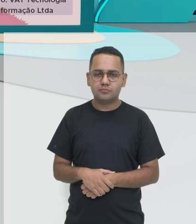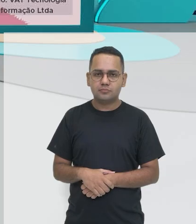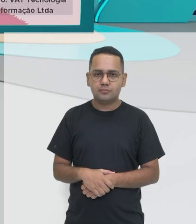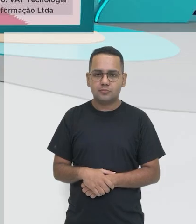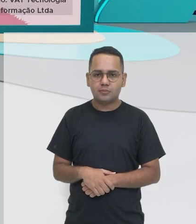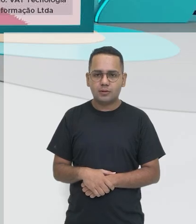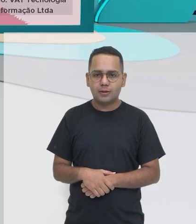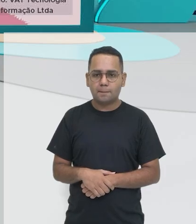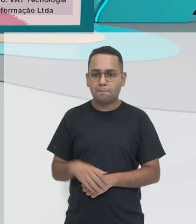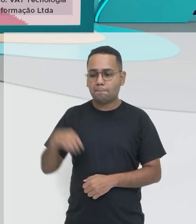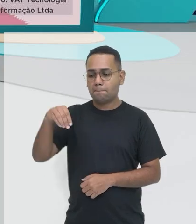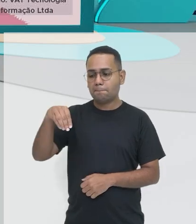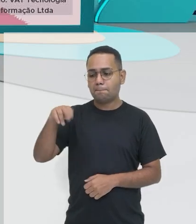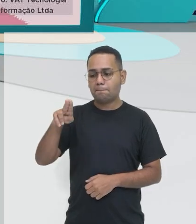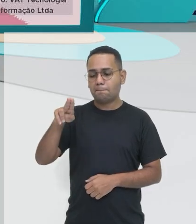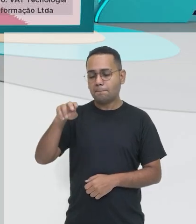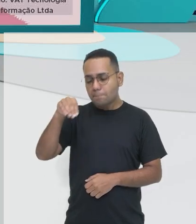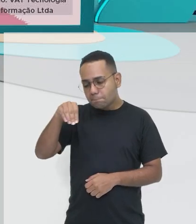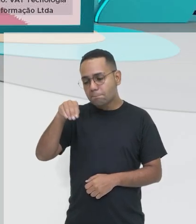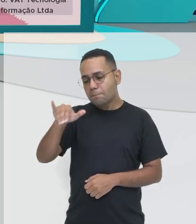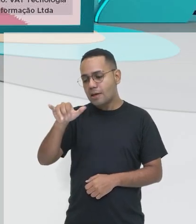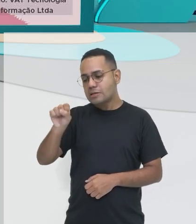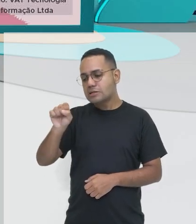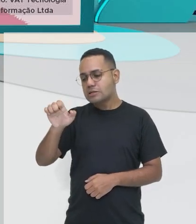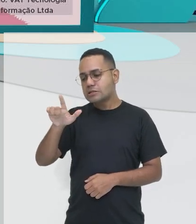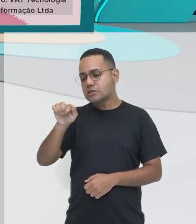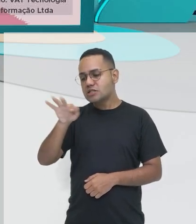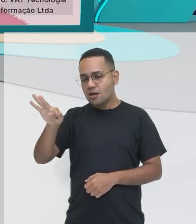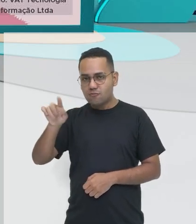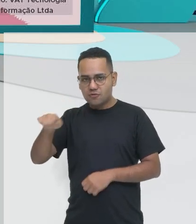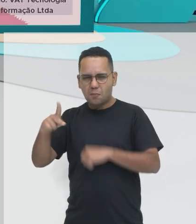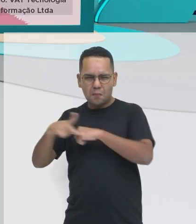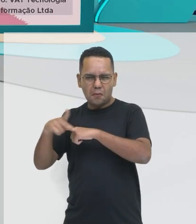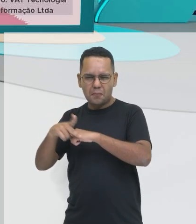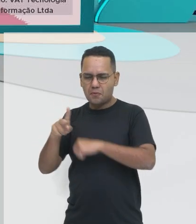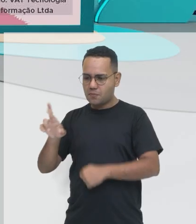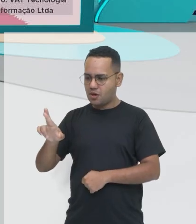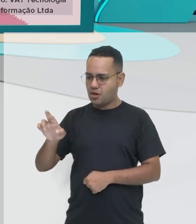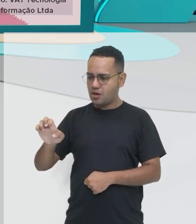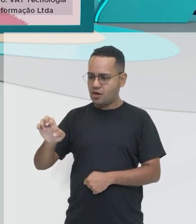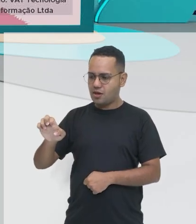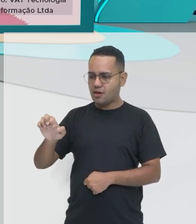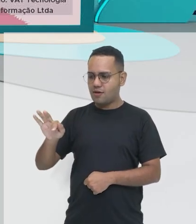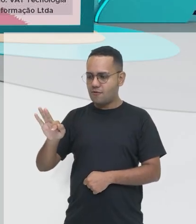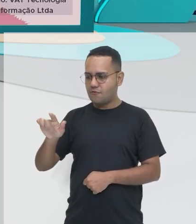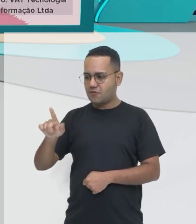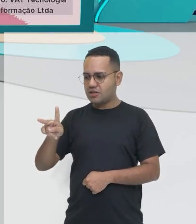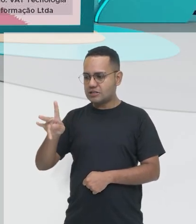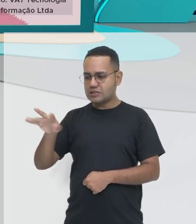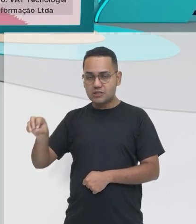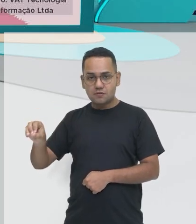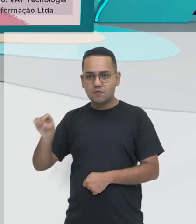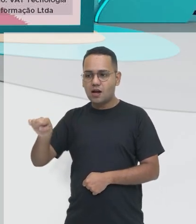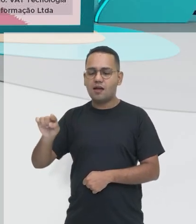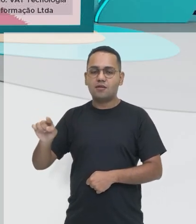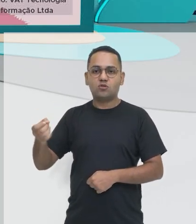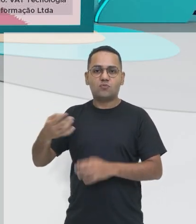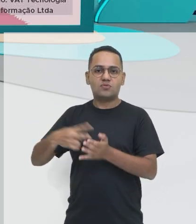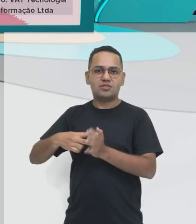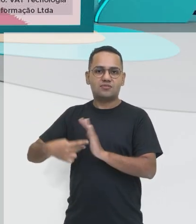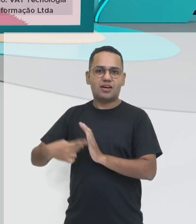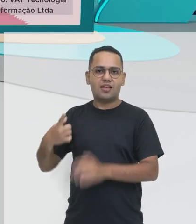por, junto com o pronome reflexivo, eu vou estar utilizando, formando um novo significado, tá?